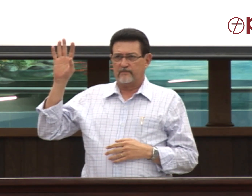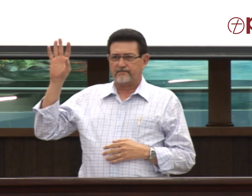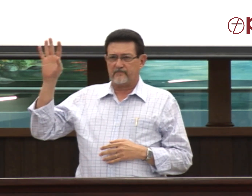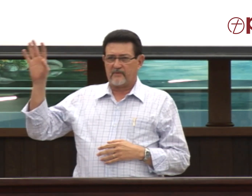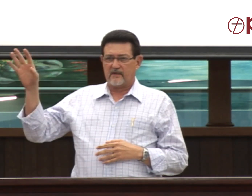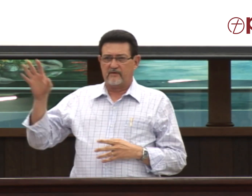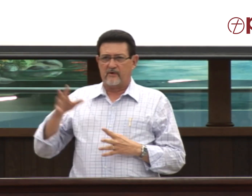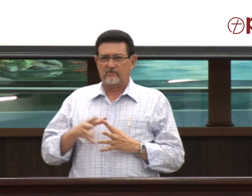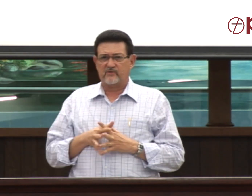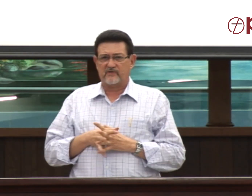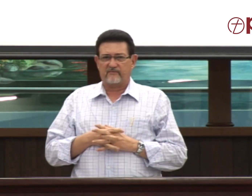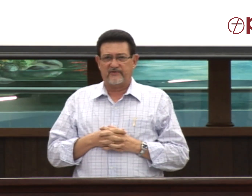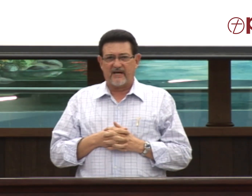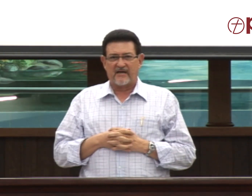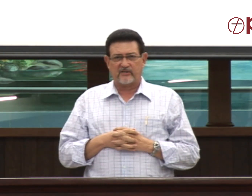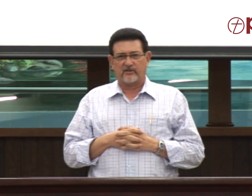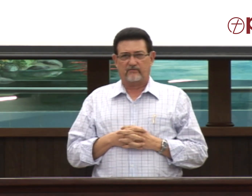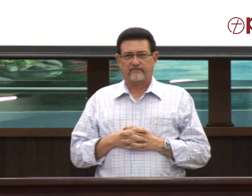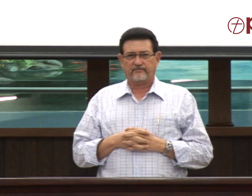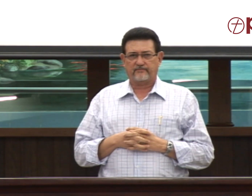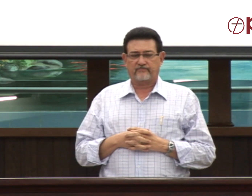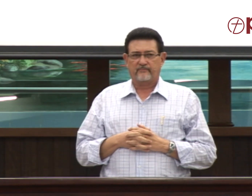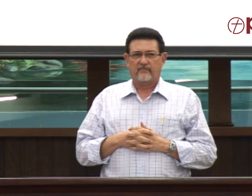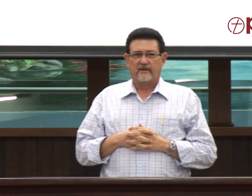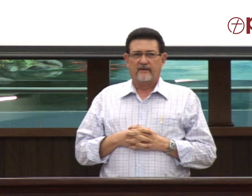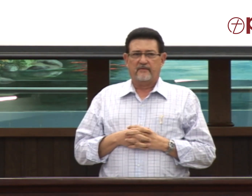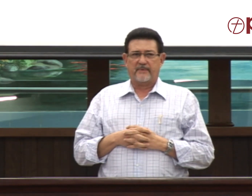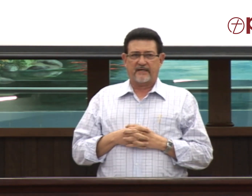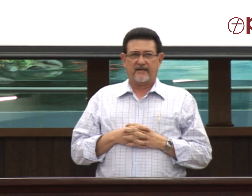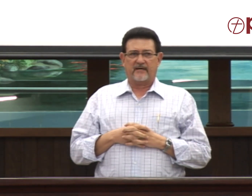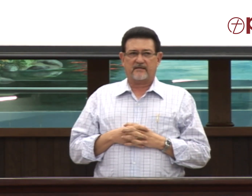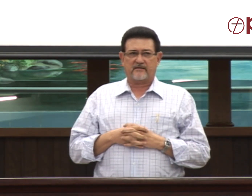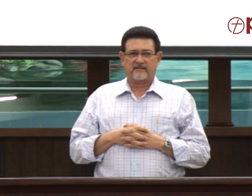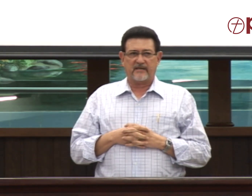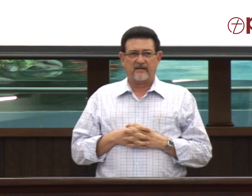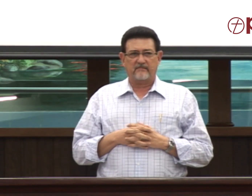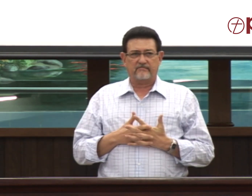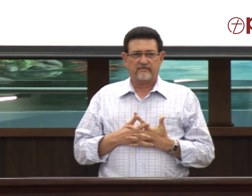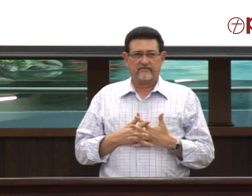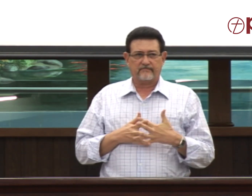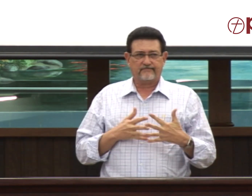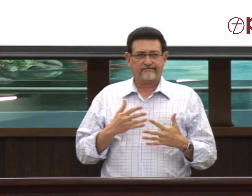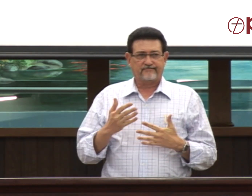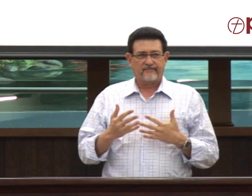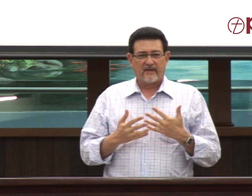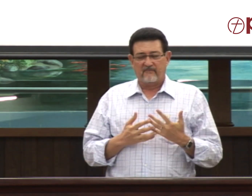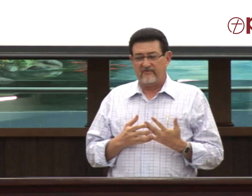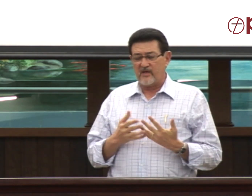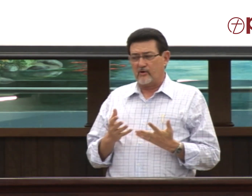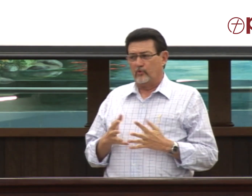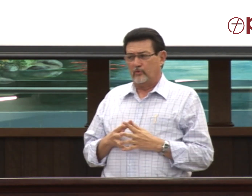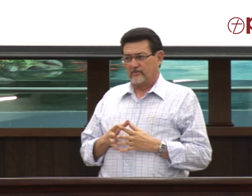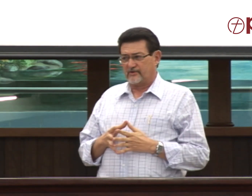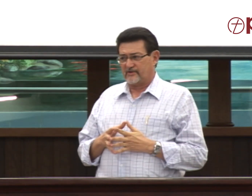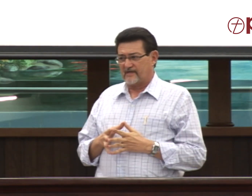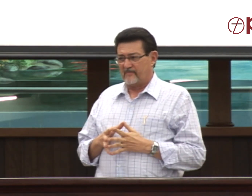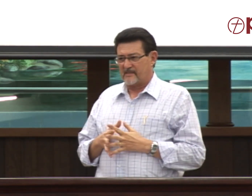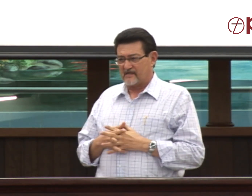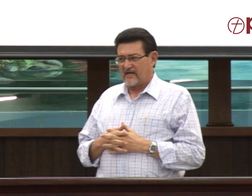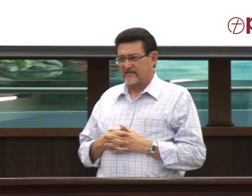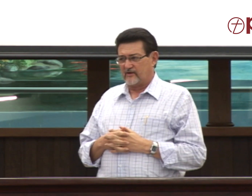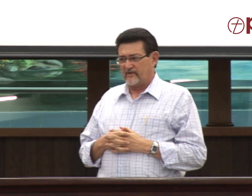quando irmãos viajam para serem veículos